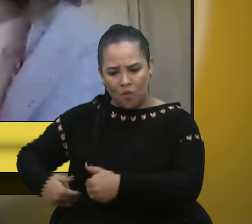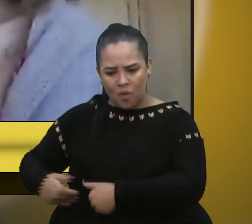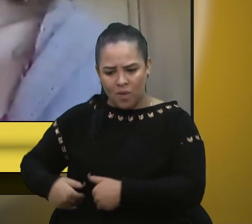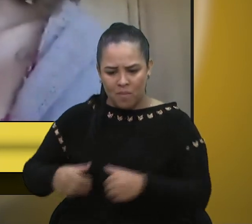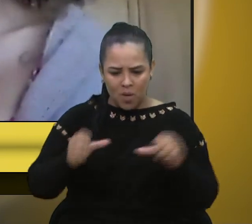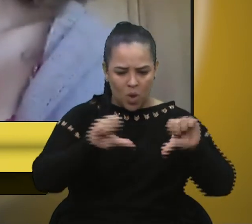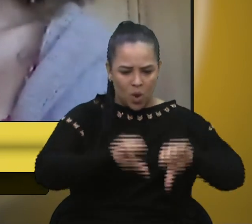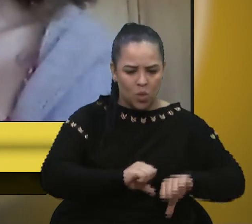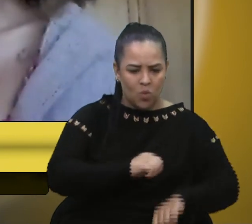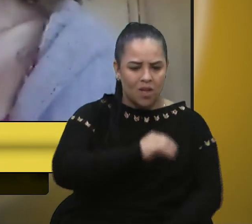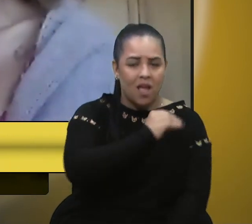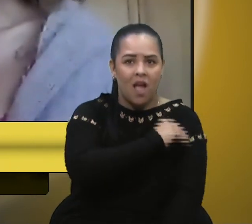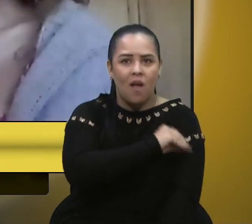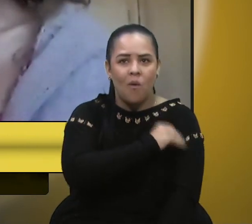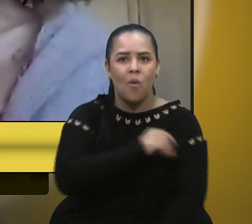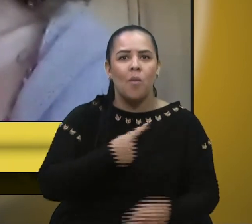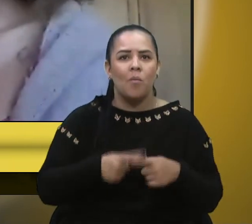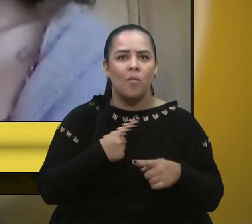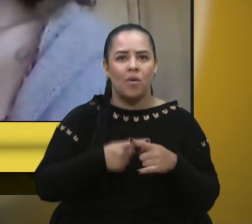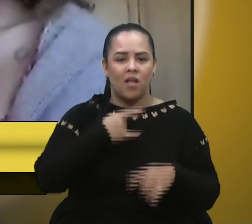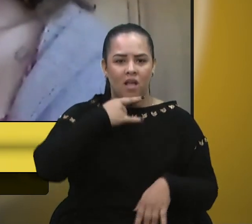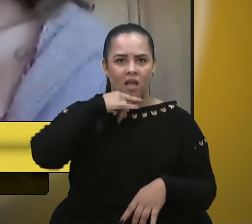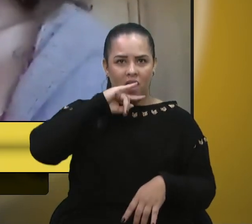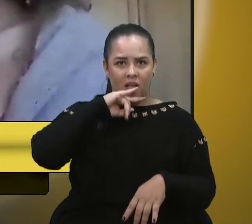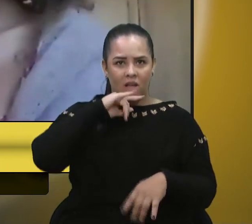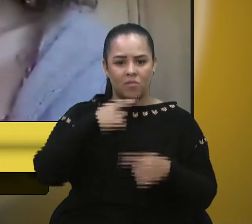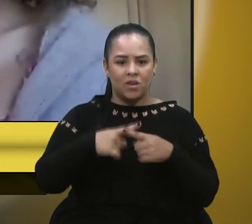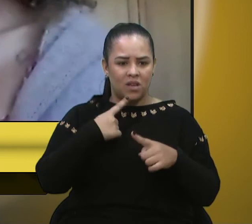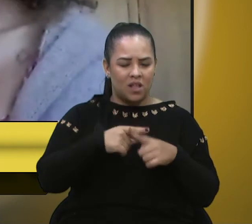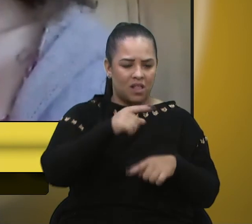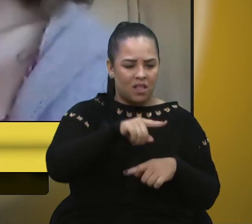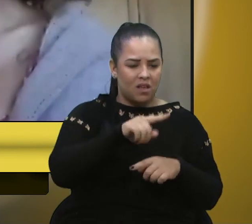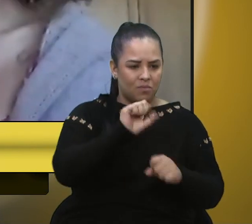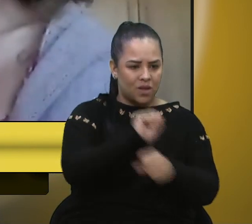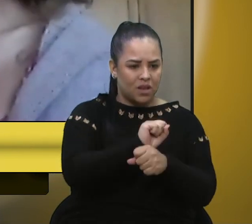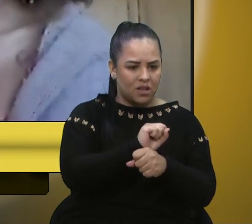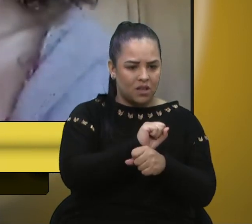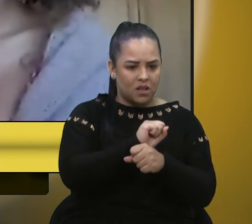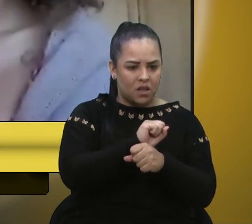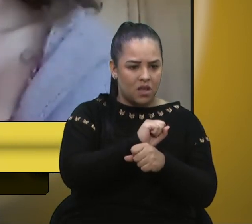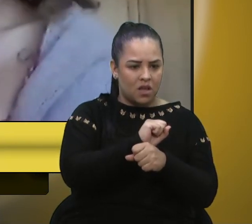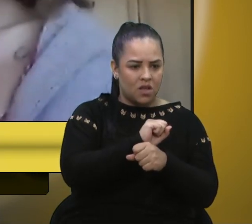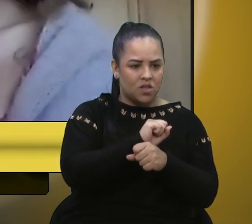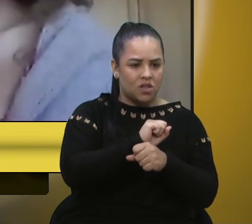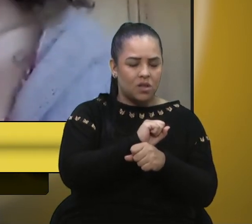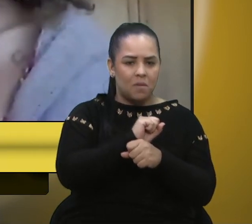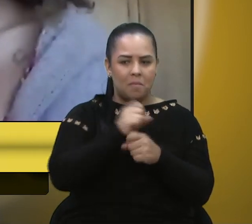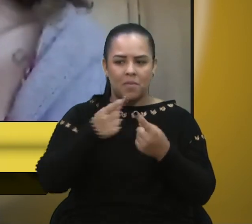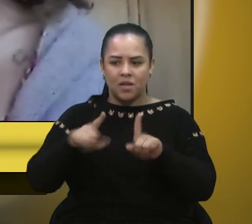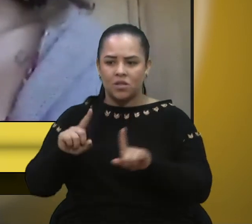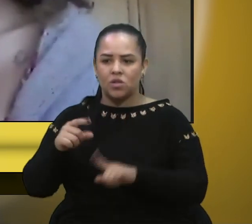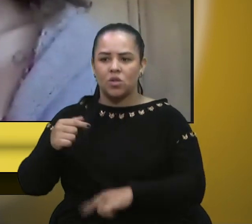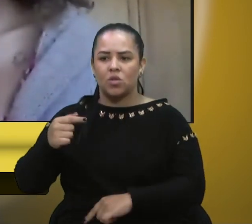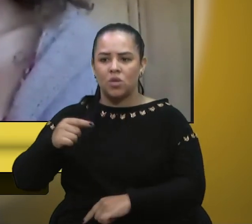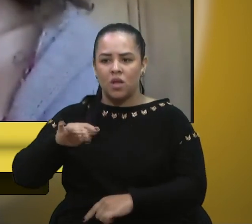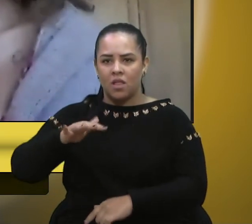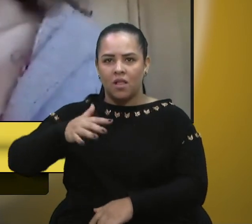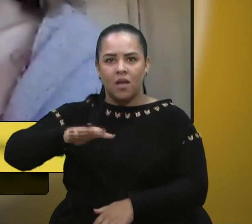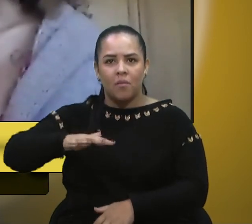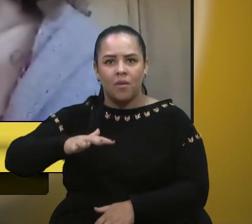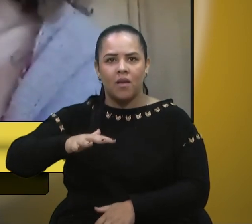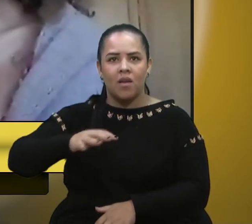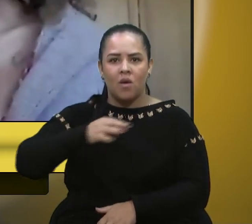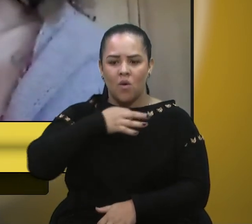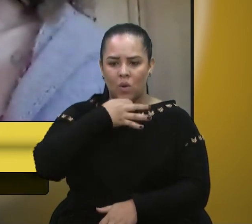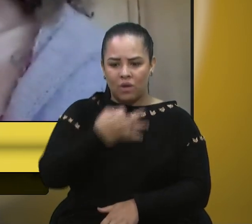do álcool nos impele a cantar, mas a da fome nos faz tremer. Percebi que é horrível só ter